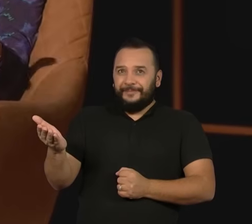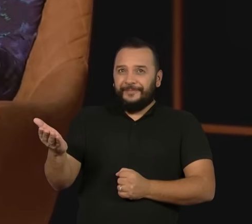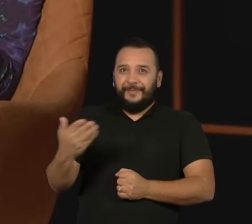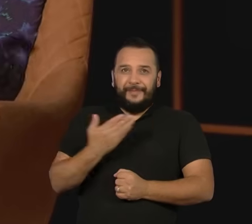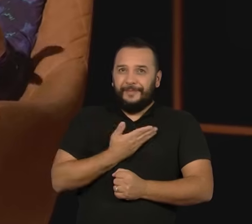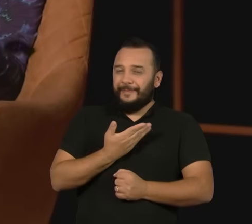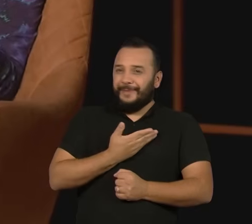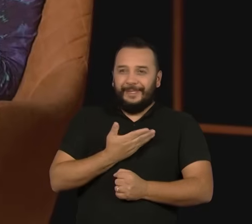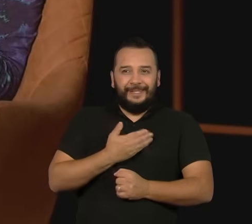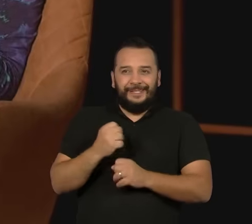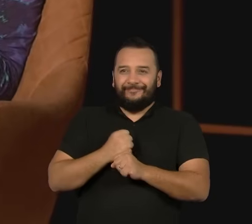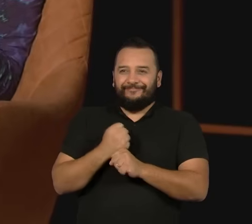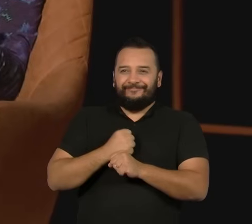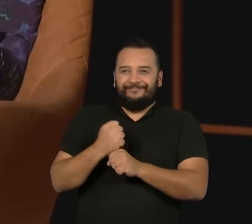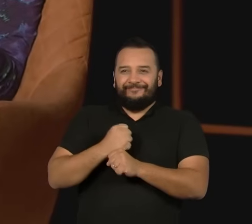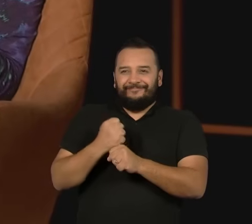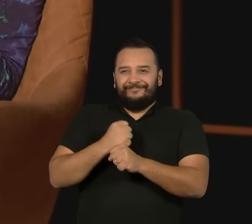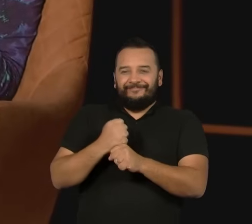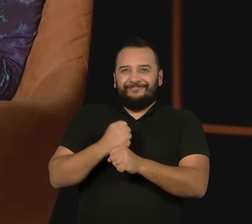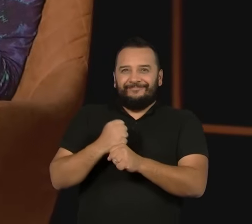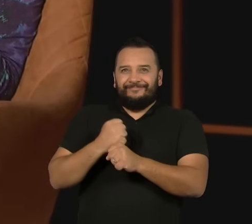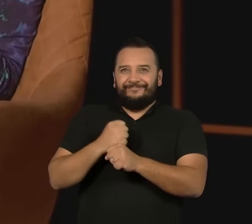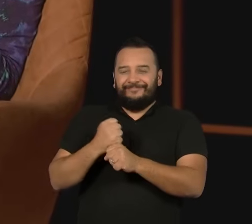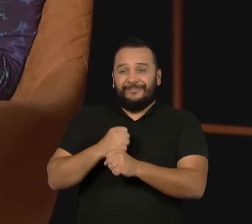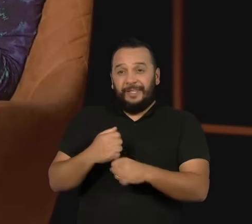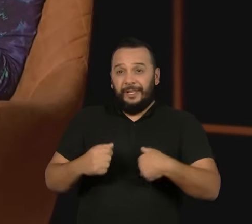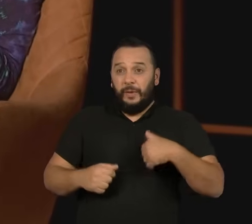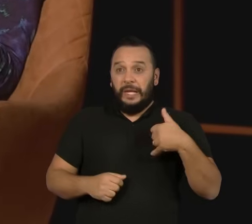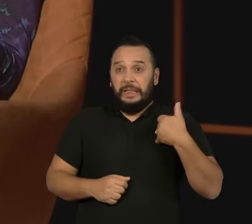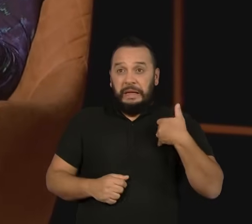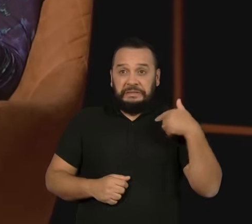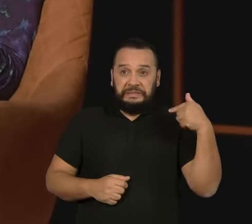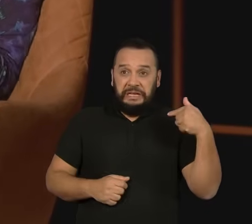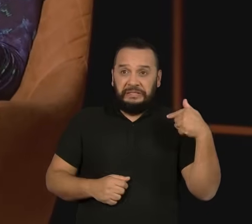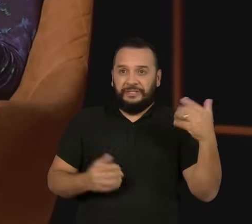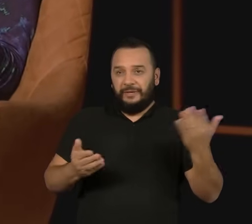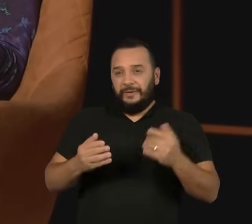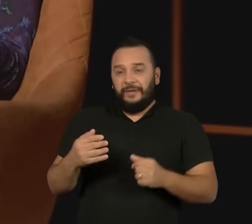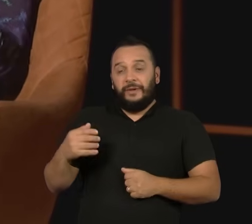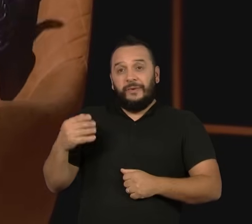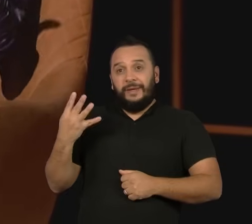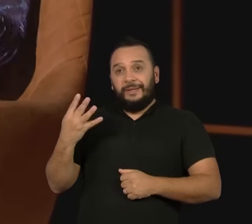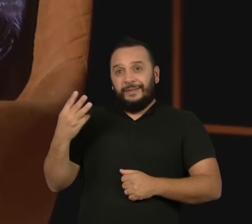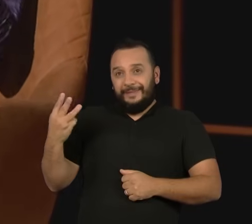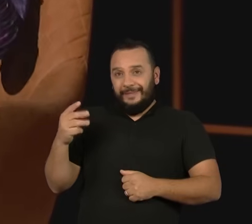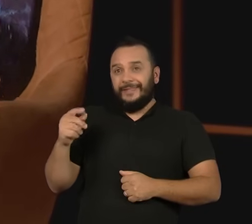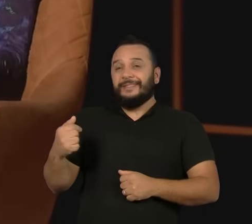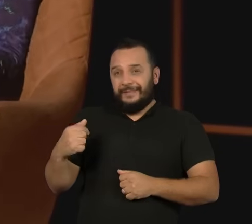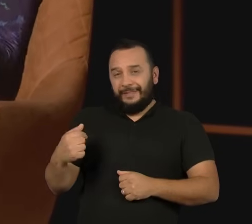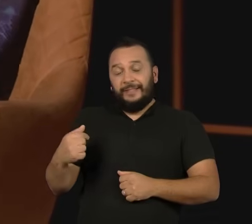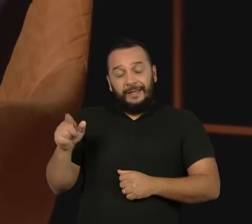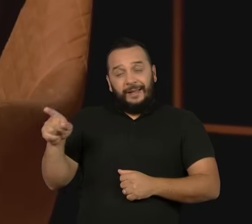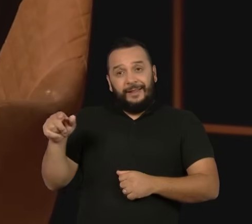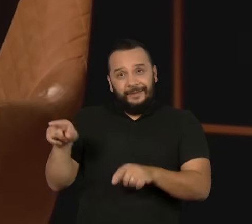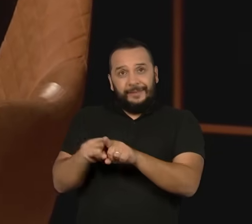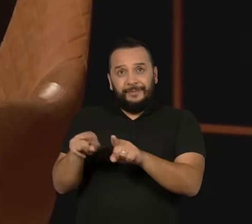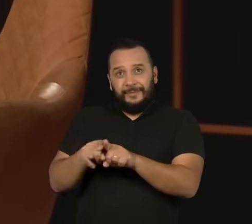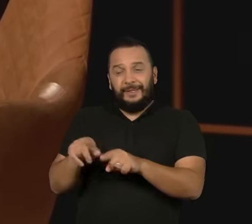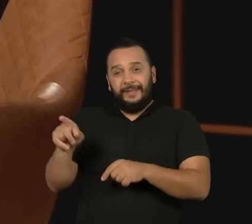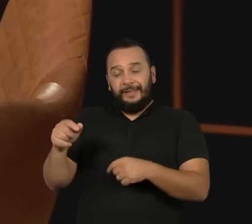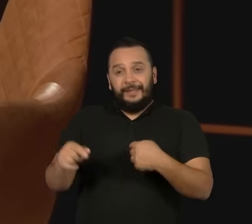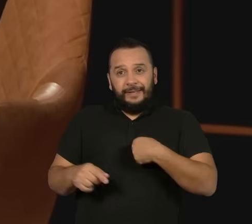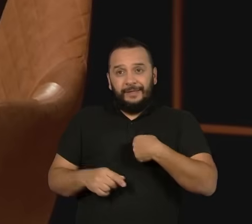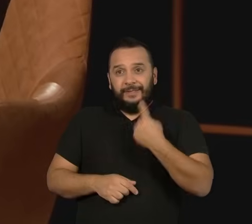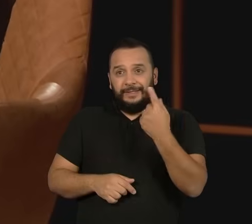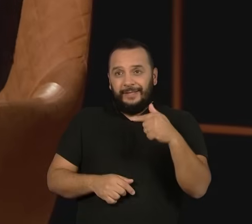amiga desde sempre, desde, sei lá, 7, 8 anos de idade. Tô com 43, ela também. Eu sou do dia 17 de janeiro, dia 18, ela é